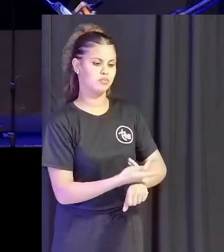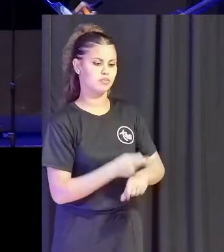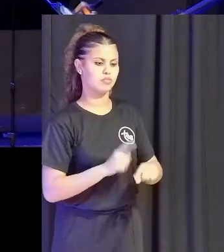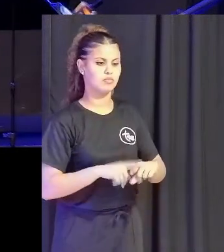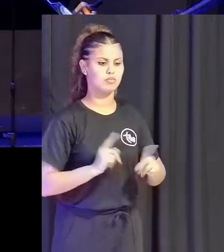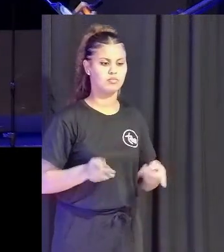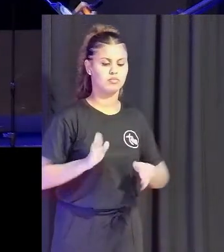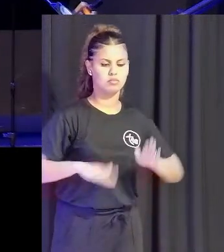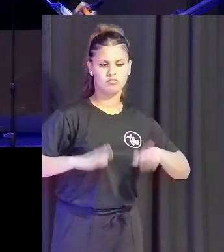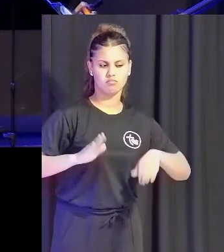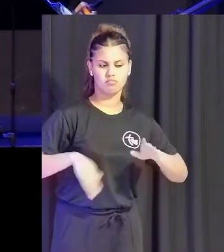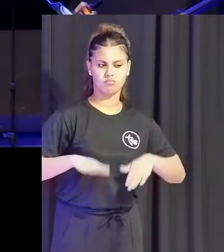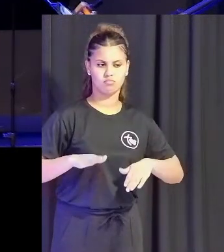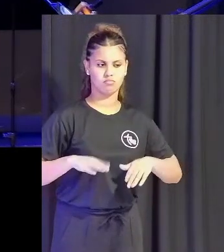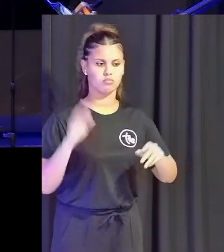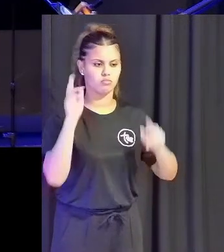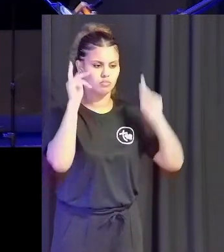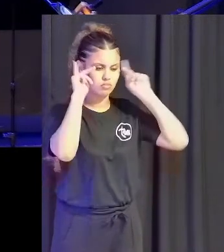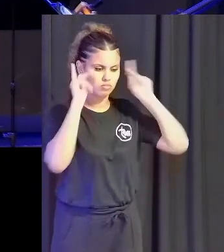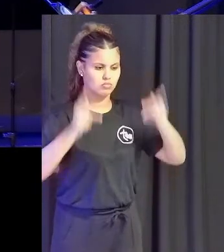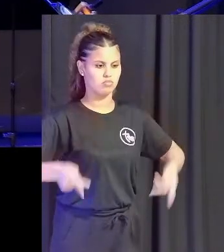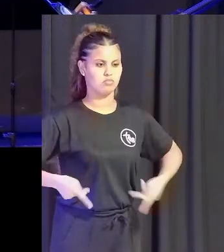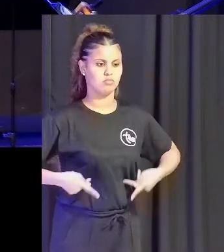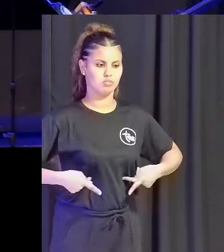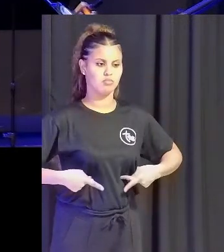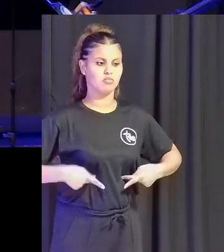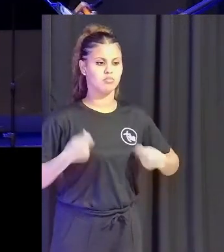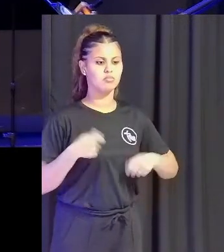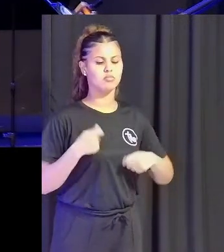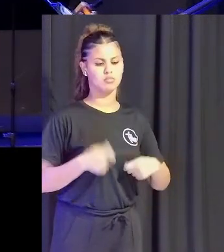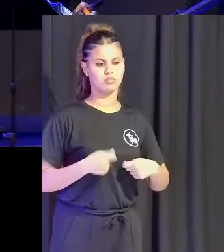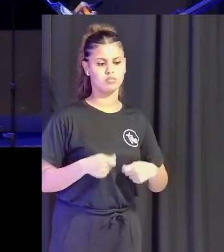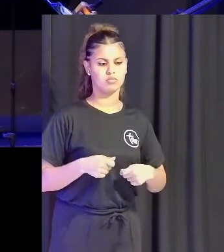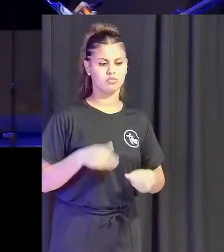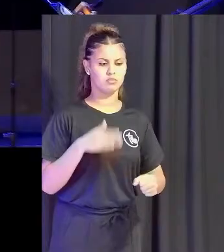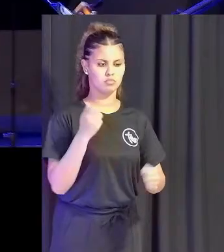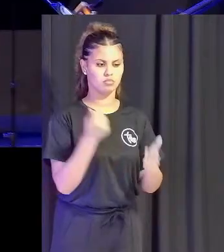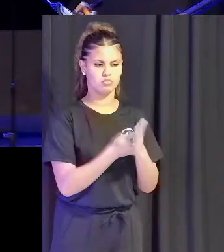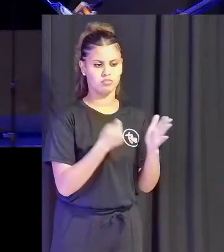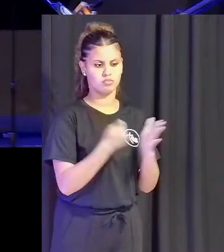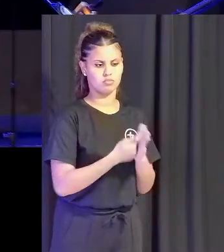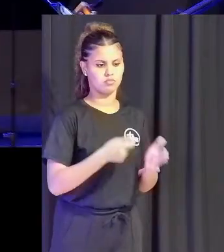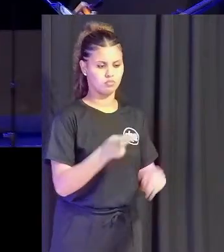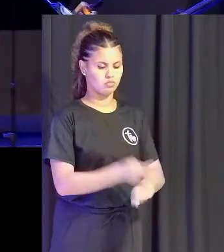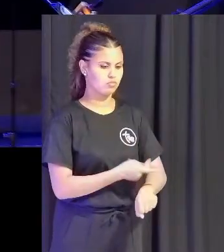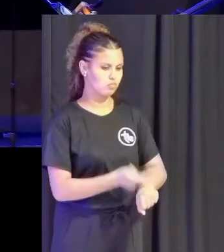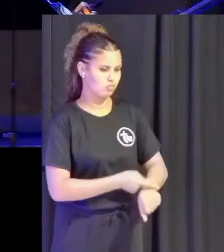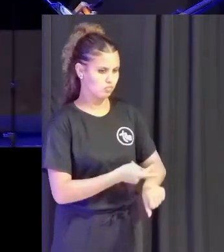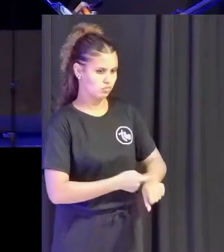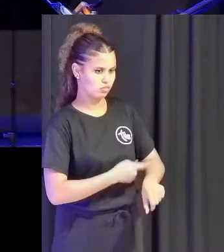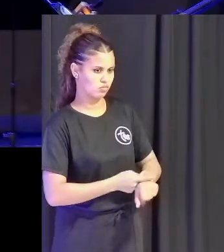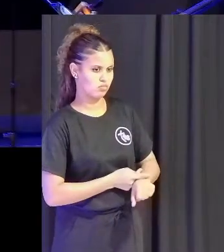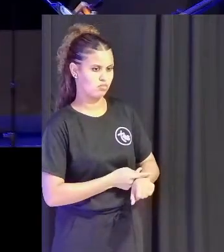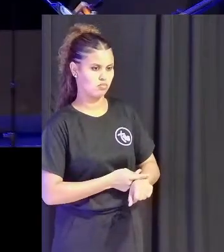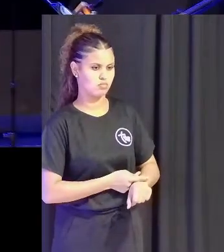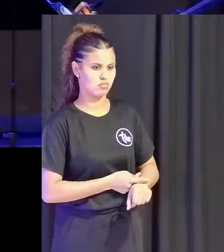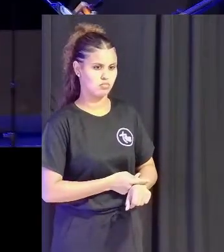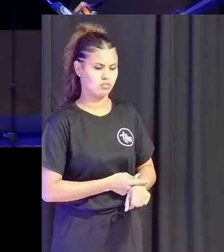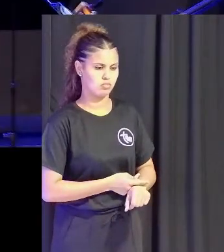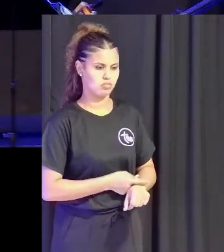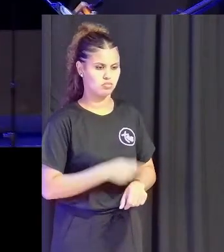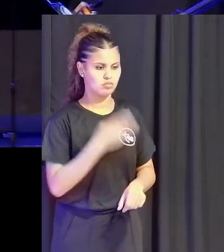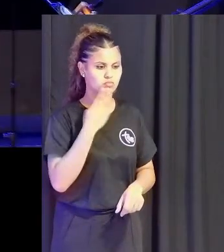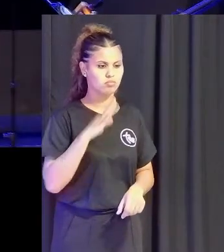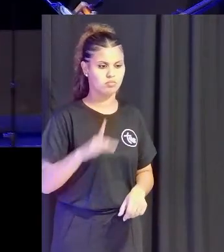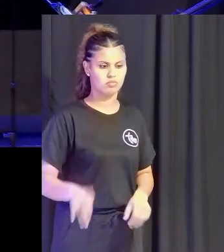humana, a gente tem que bater nossa cabeça para saber que dói. A criança tem que enfiar o dedo na tomada para saber